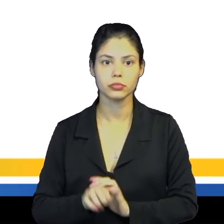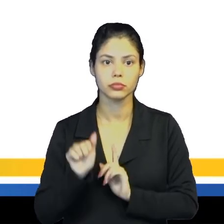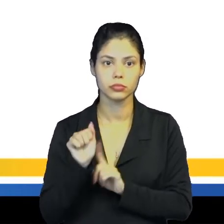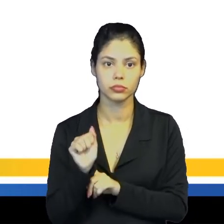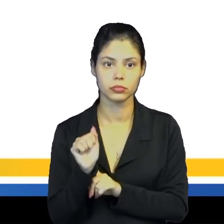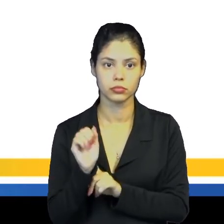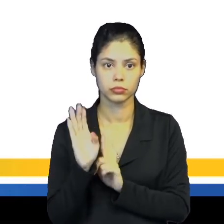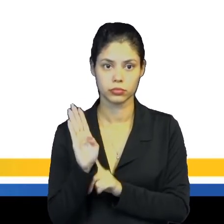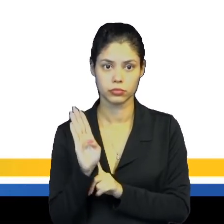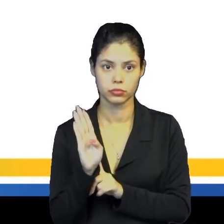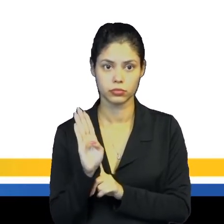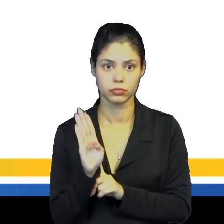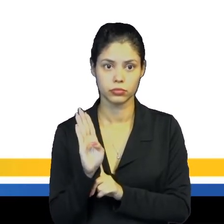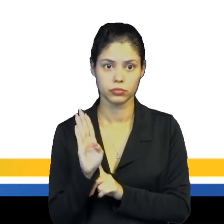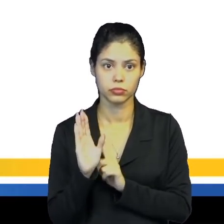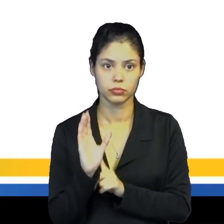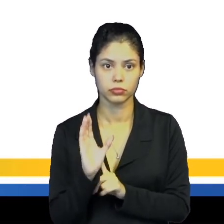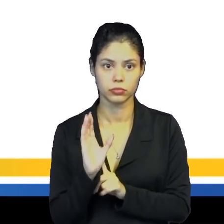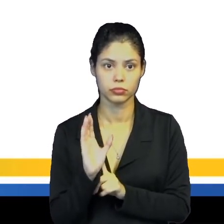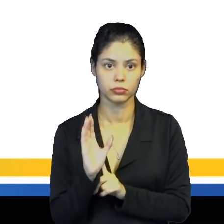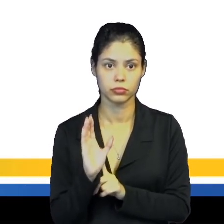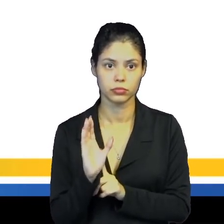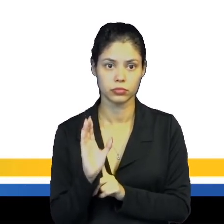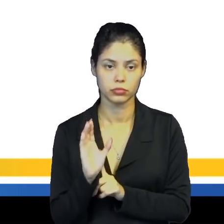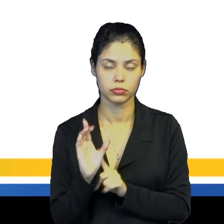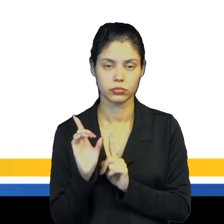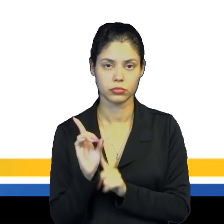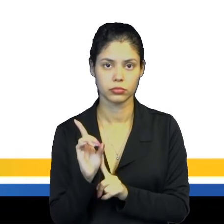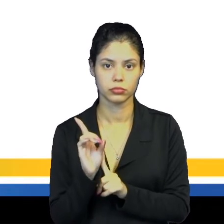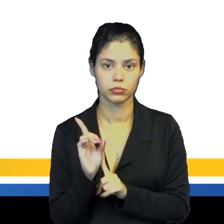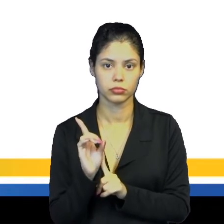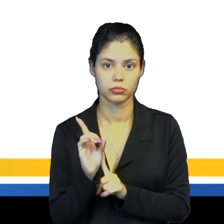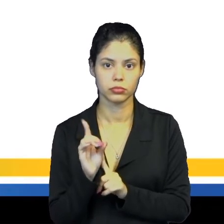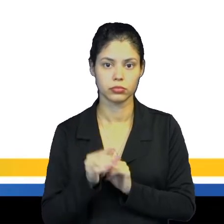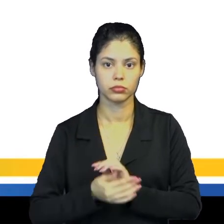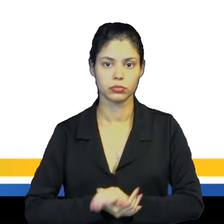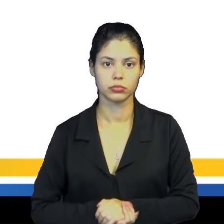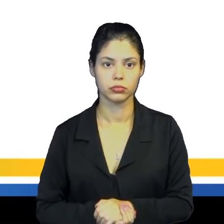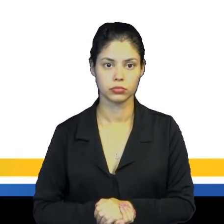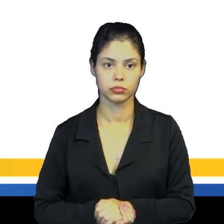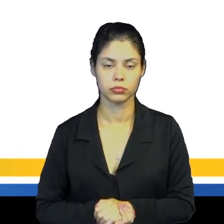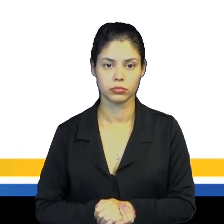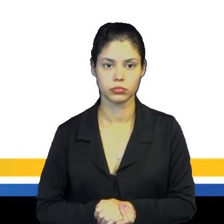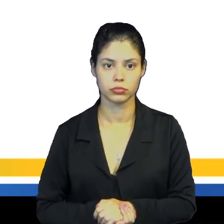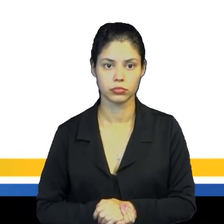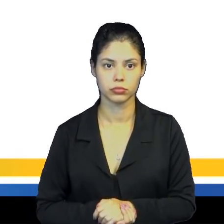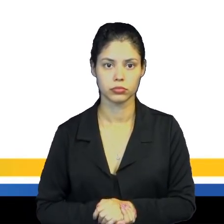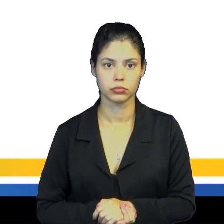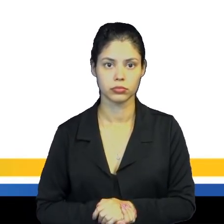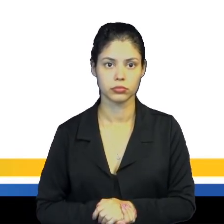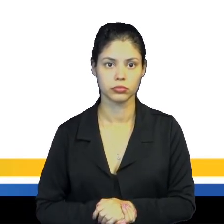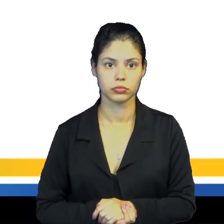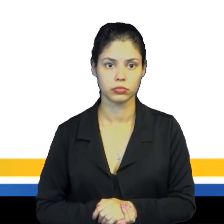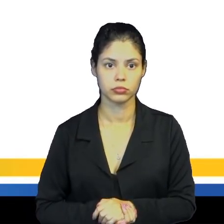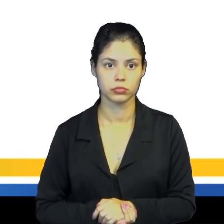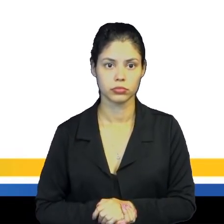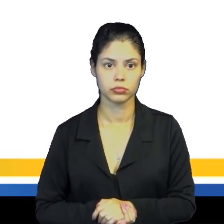escroto. B, epidídimo. C, próstata. D, testículo.